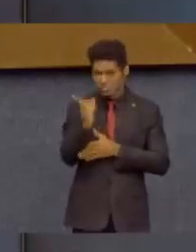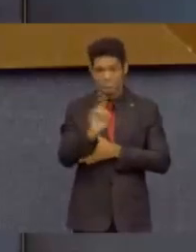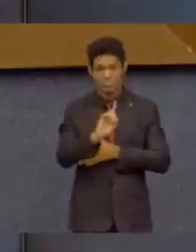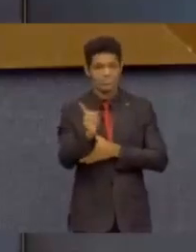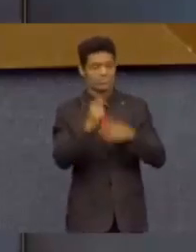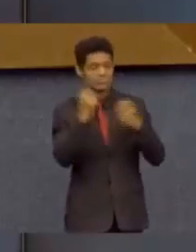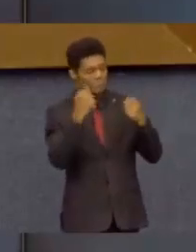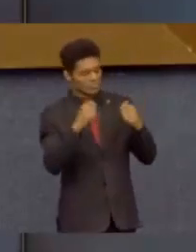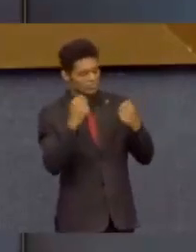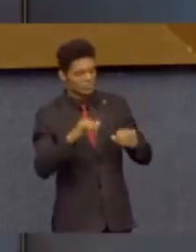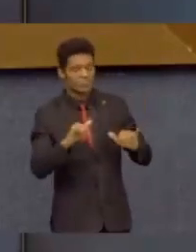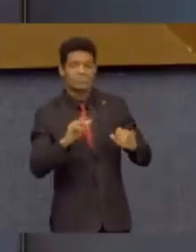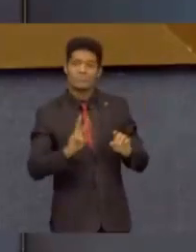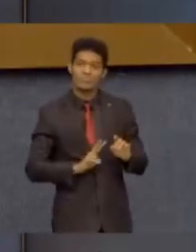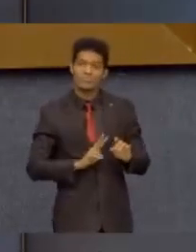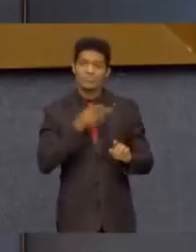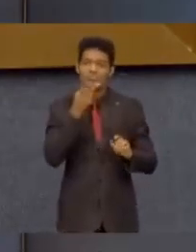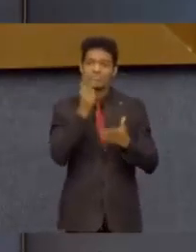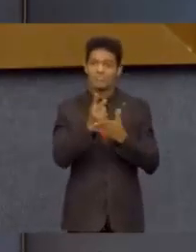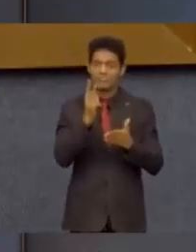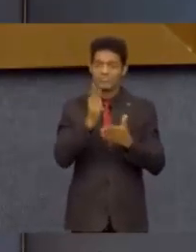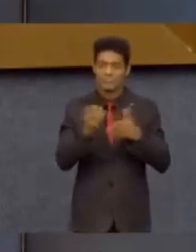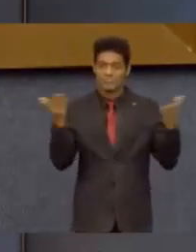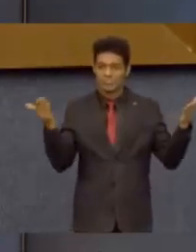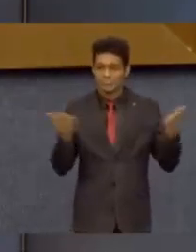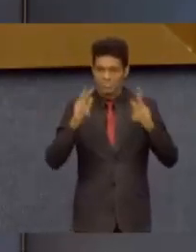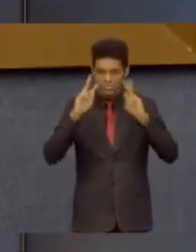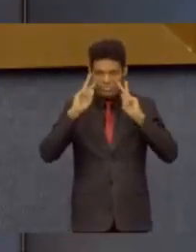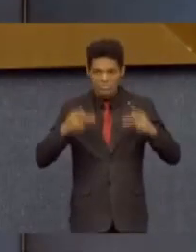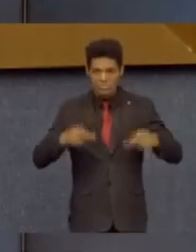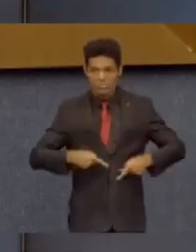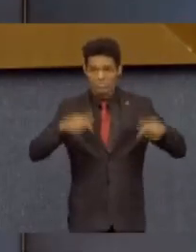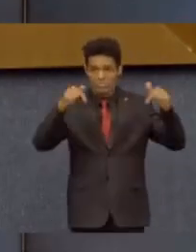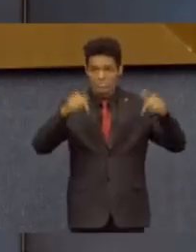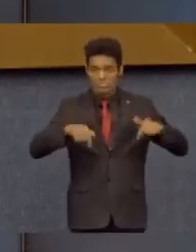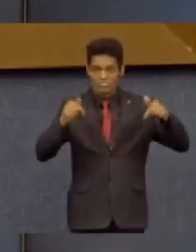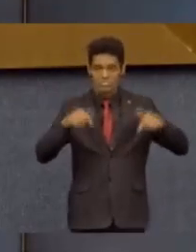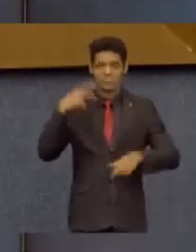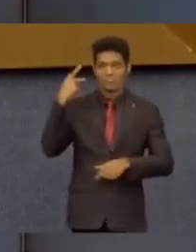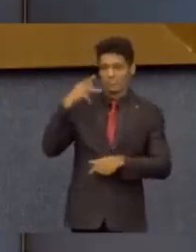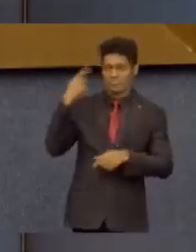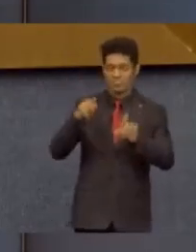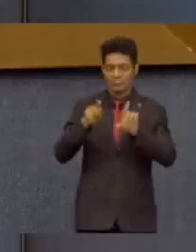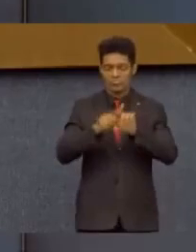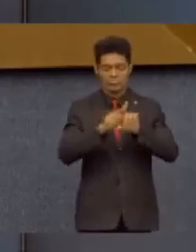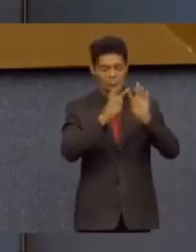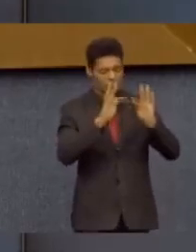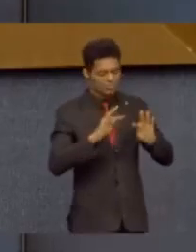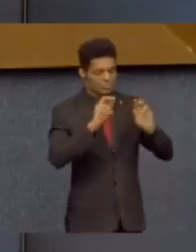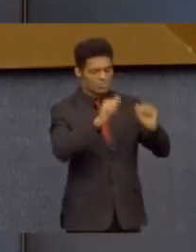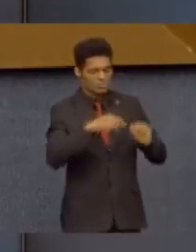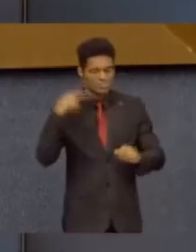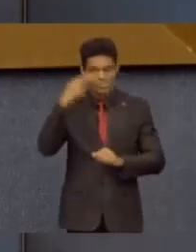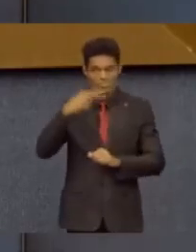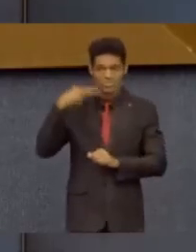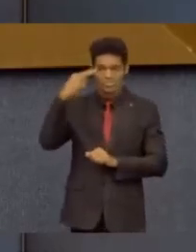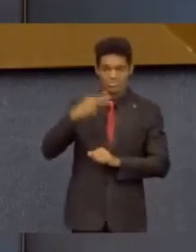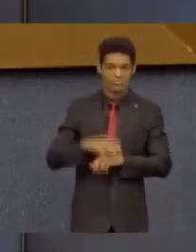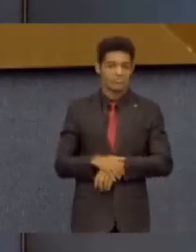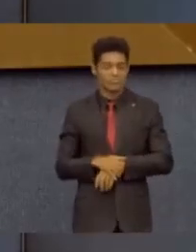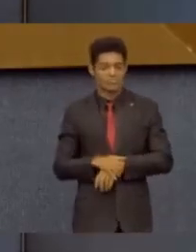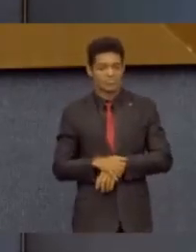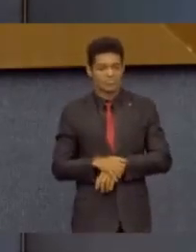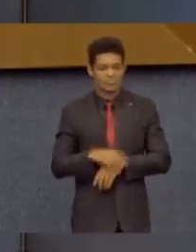ser valorizada. E hoje está sendo reconhecida aqui por este parlamento, por todos os vereadores. Padre Jefferson,